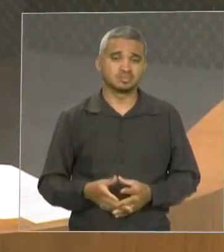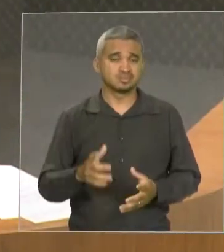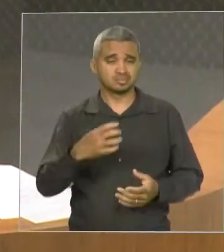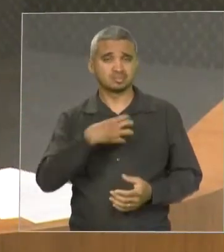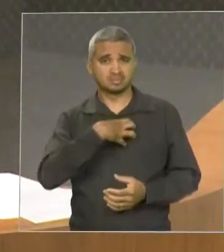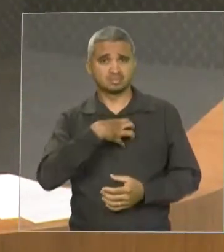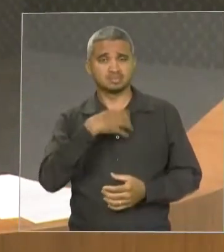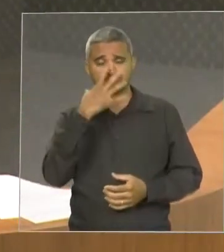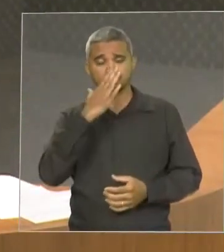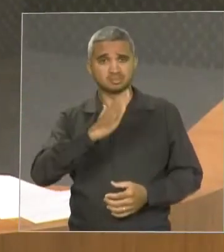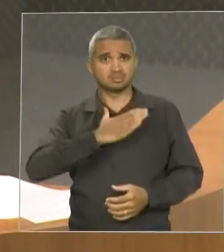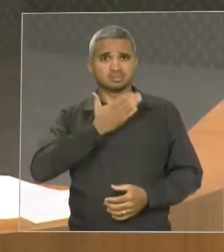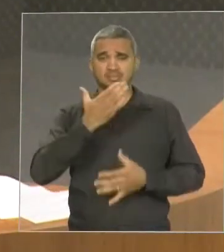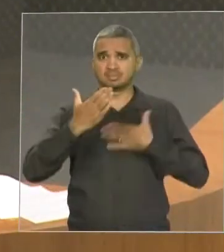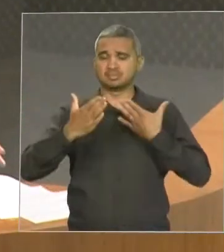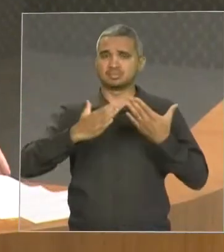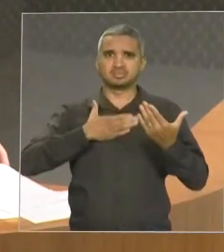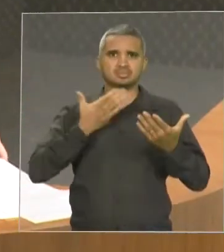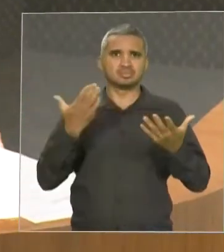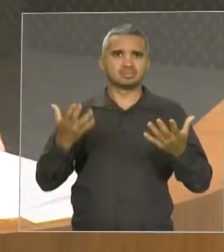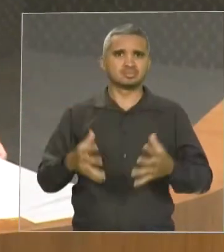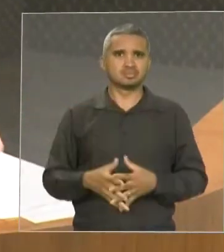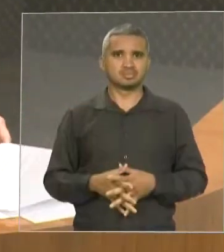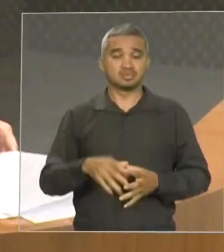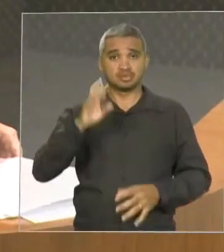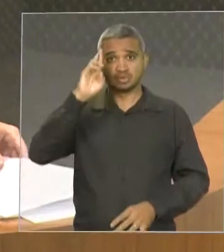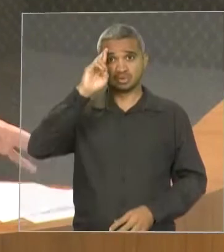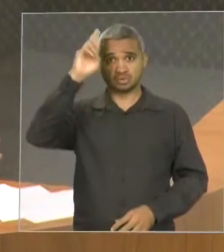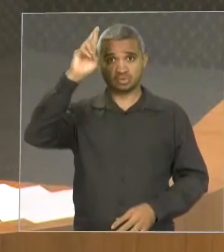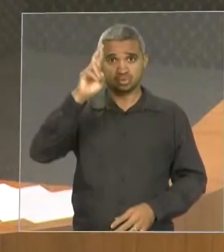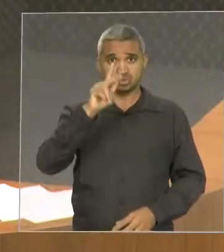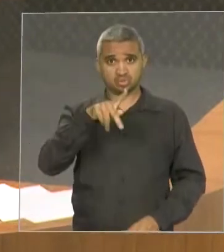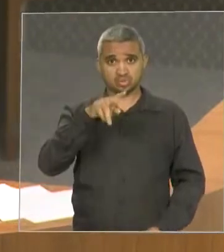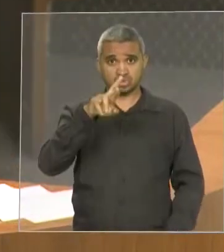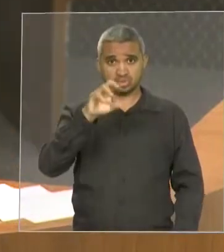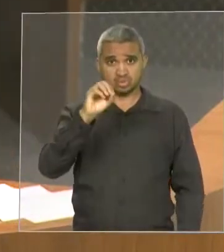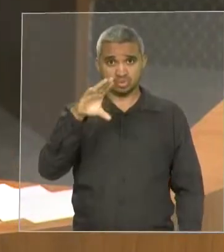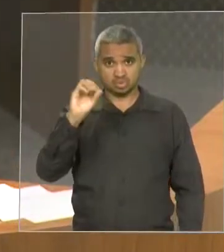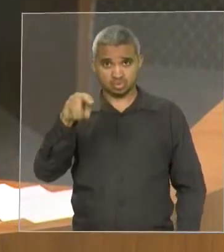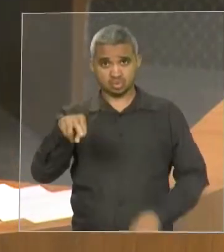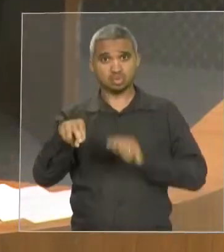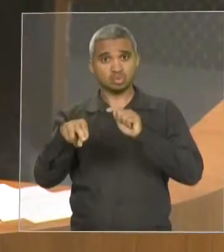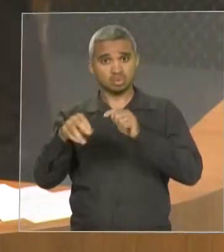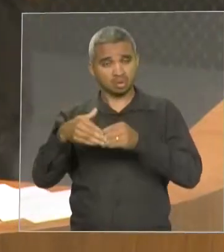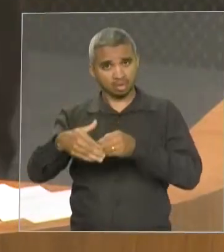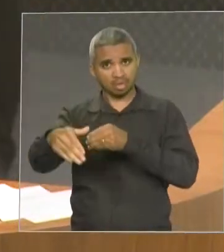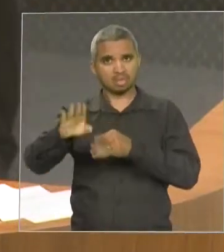assustar. O diretor do PROCON, candidato a deputado,